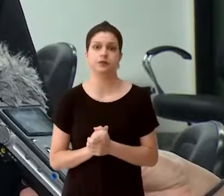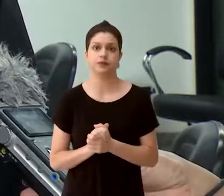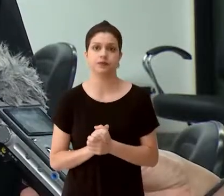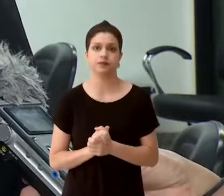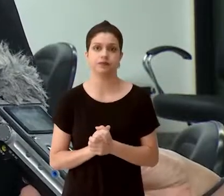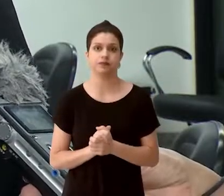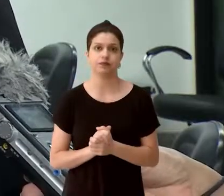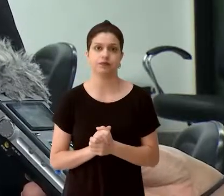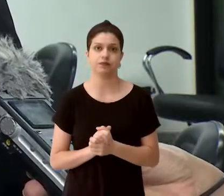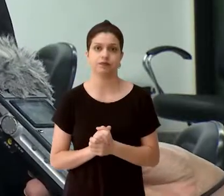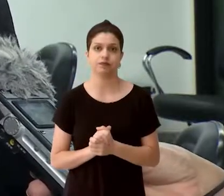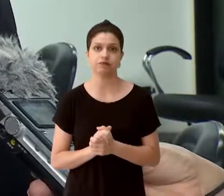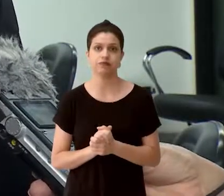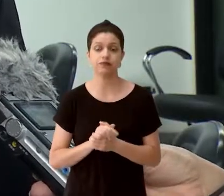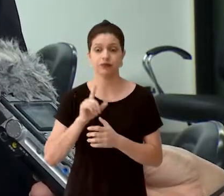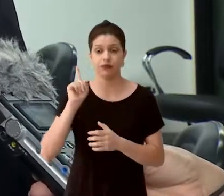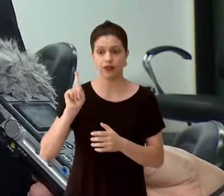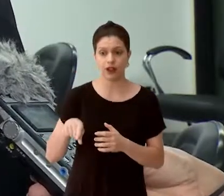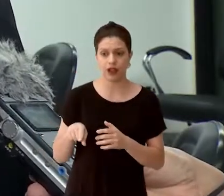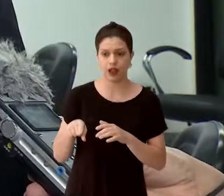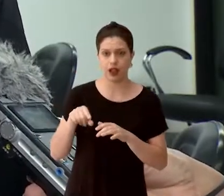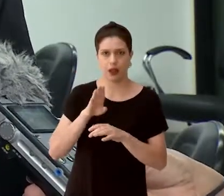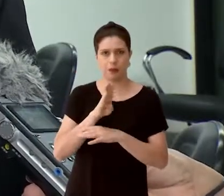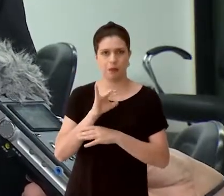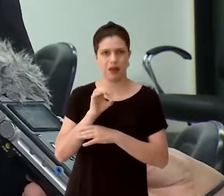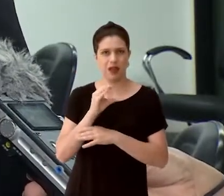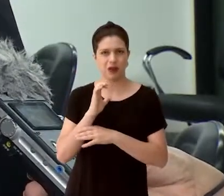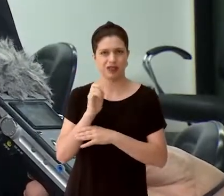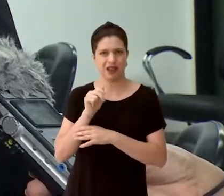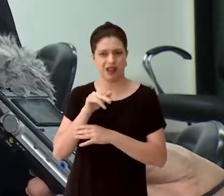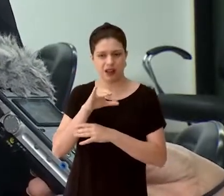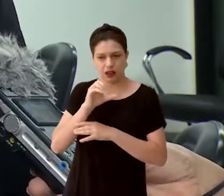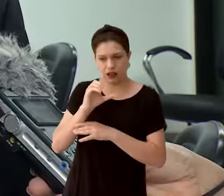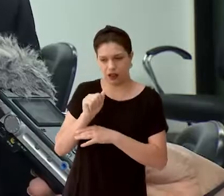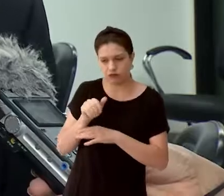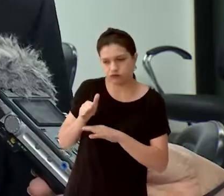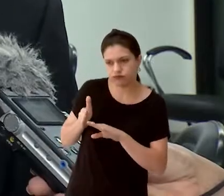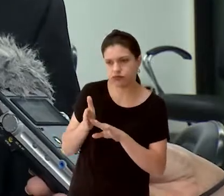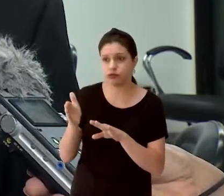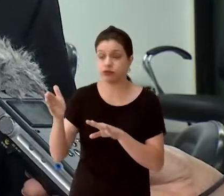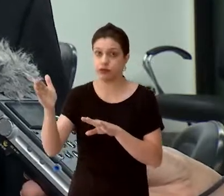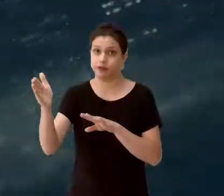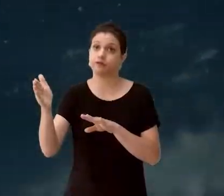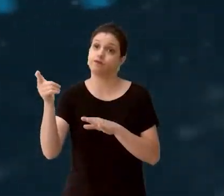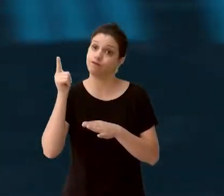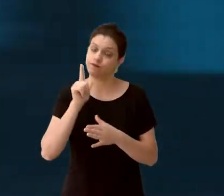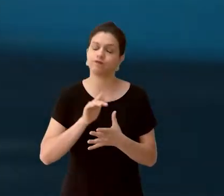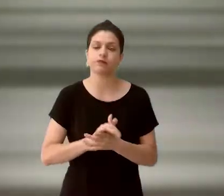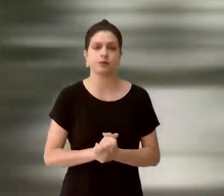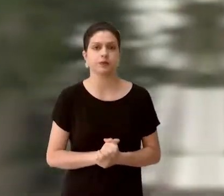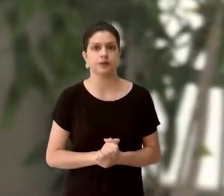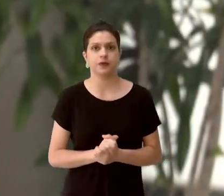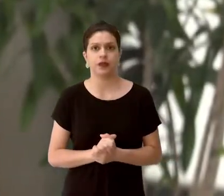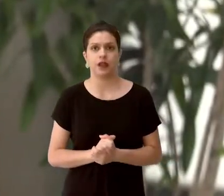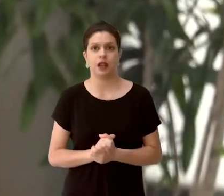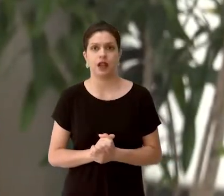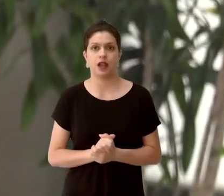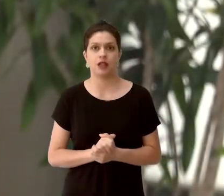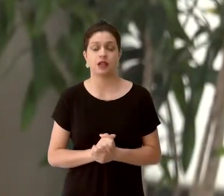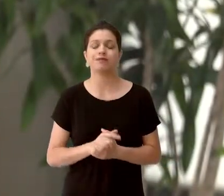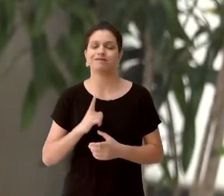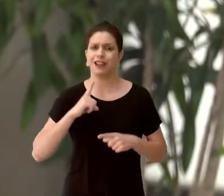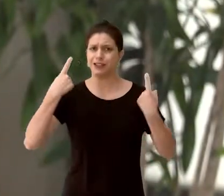negócio desse na cidade que está se desenvolvendo a passos largos, que é a porta da rota bioceânica. Em meio